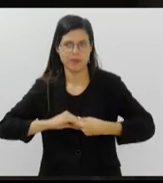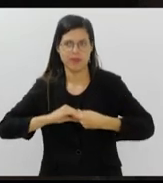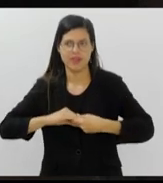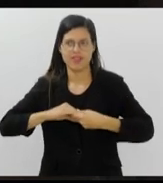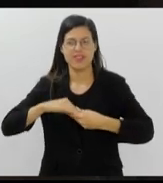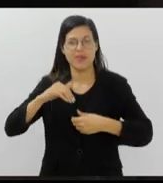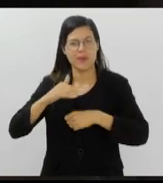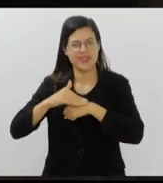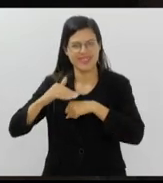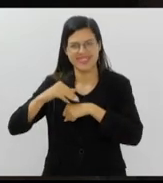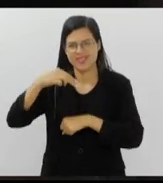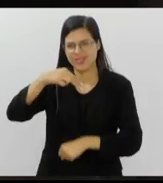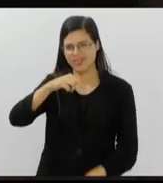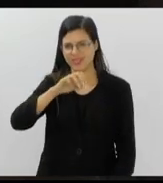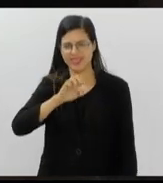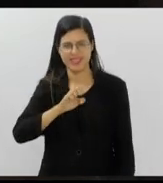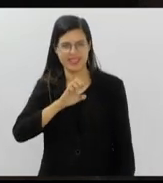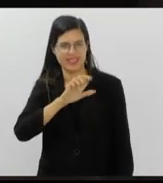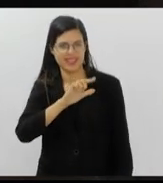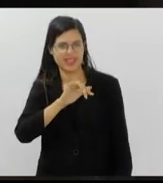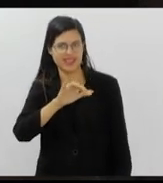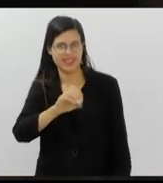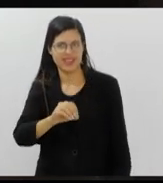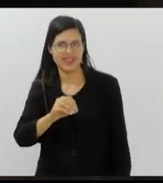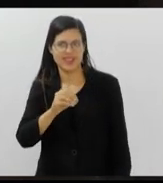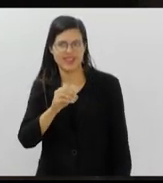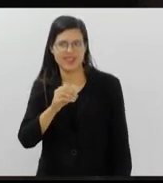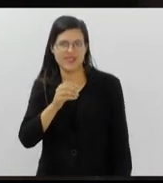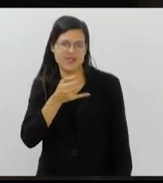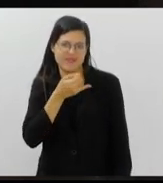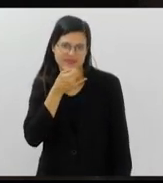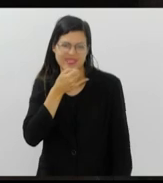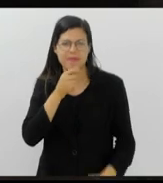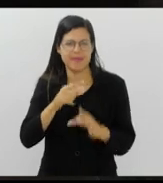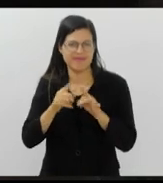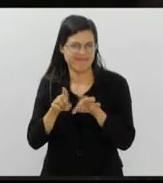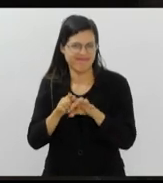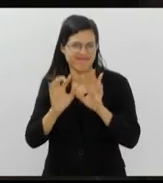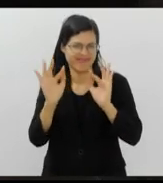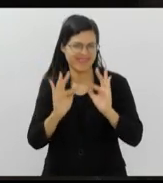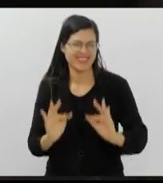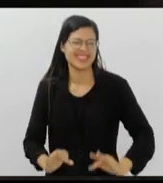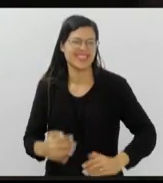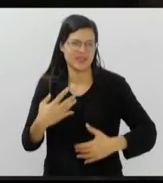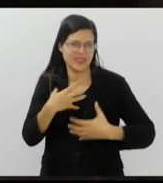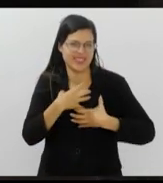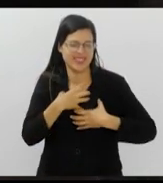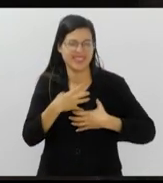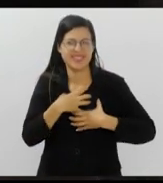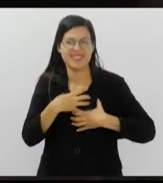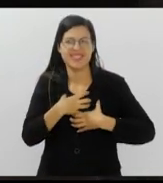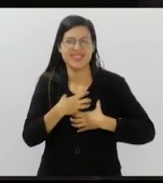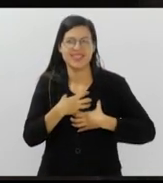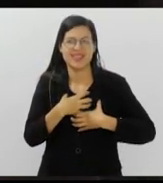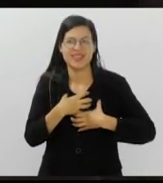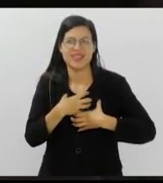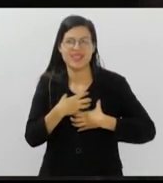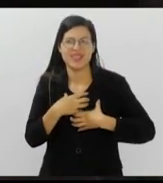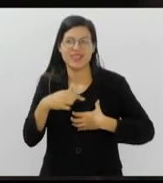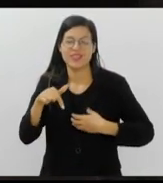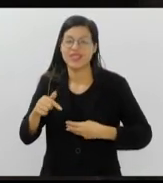Nélio, que para mim é tristeza, mas também alegria como amiga dele, está a passos largos